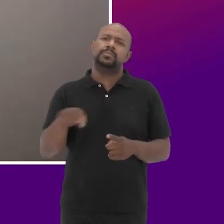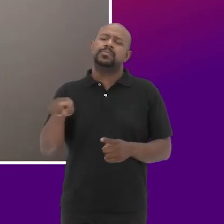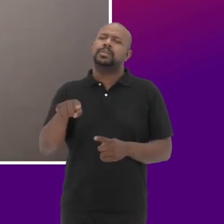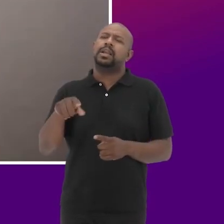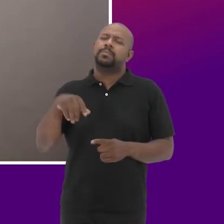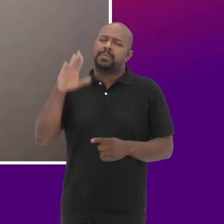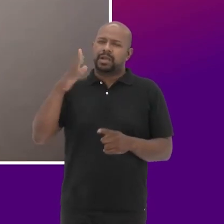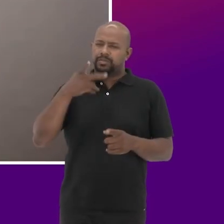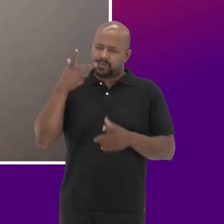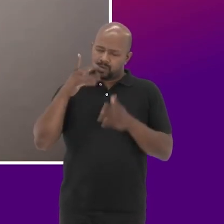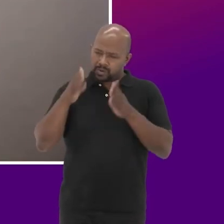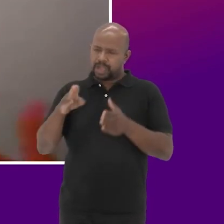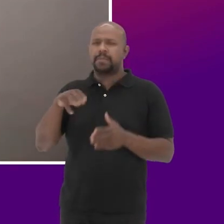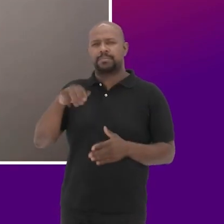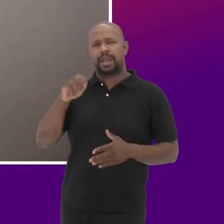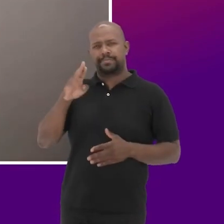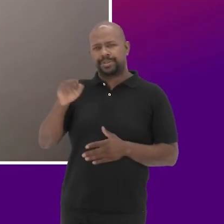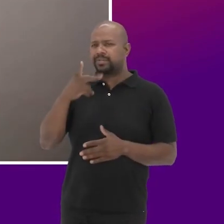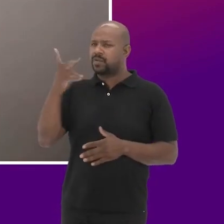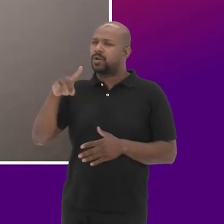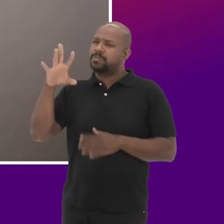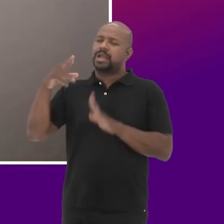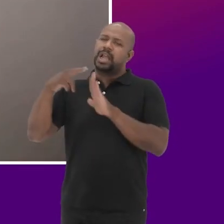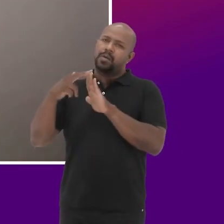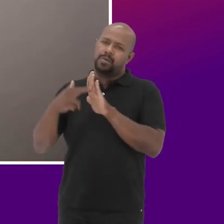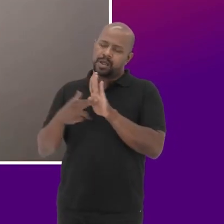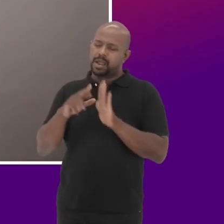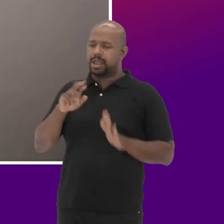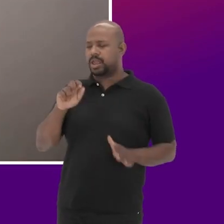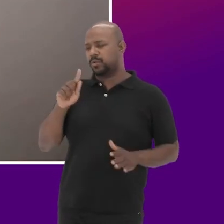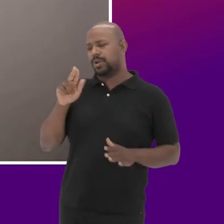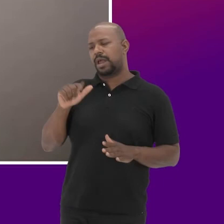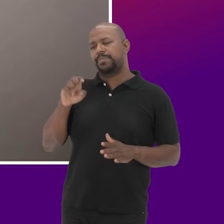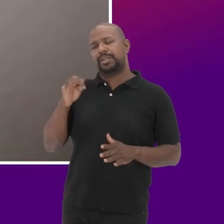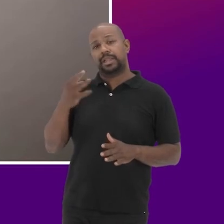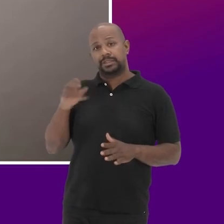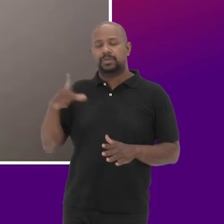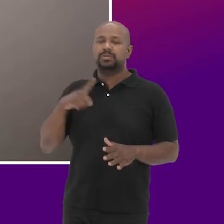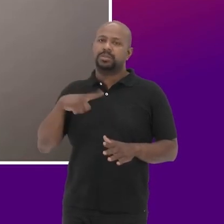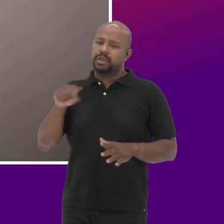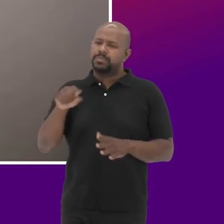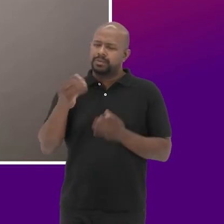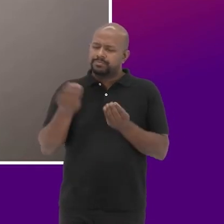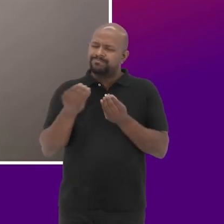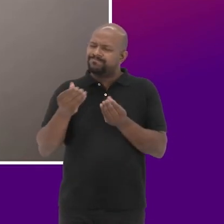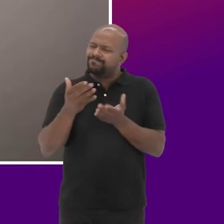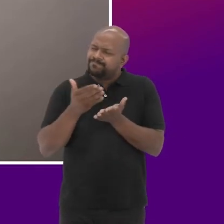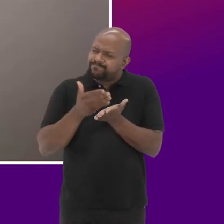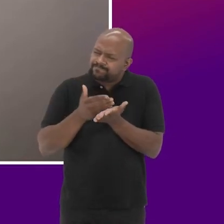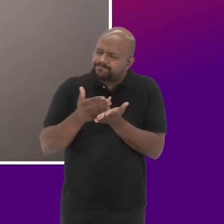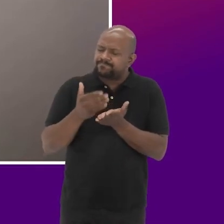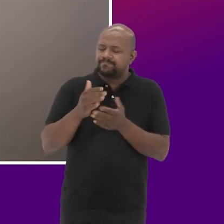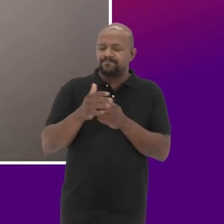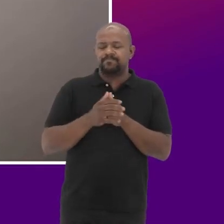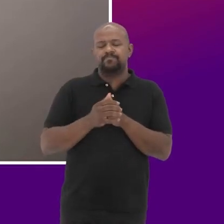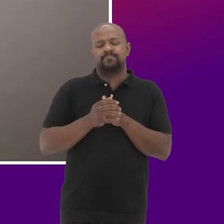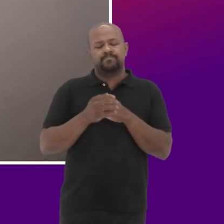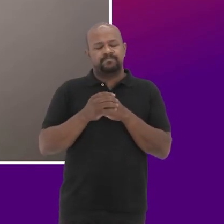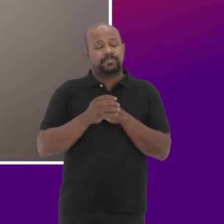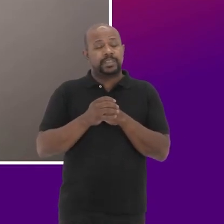Como a Mabir falou mais da questão da regulamentação, tem uma questão bem semelhante.